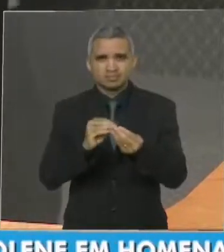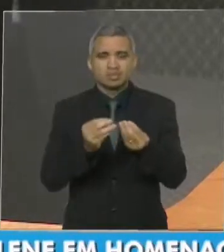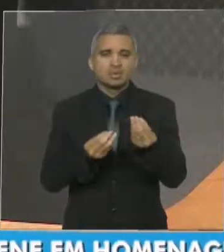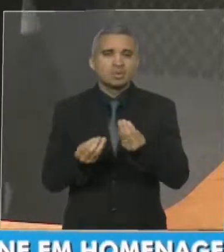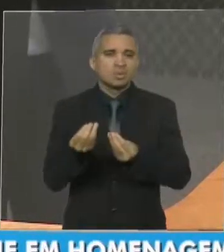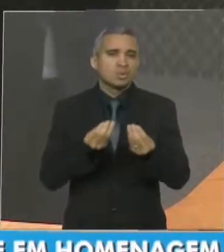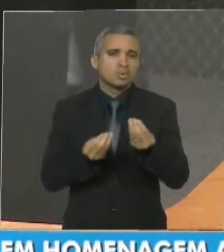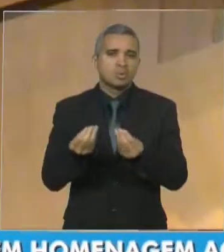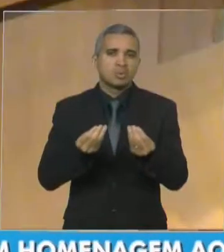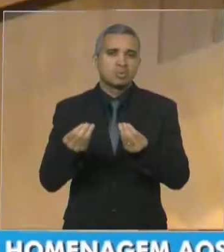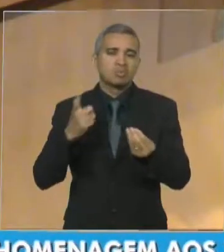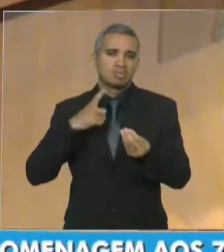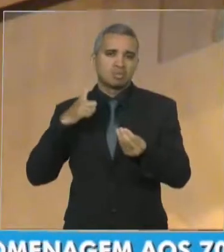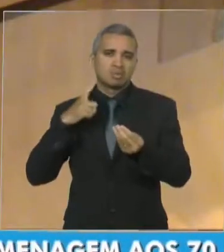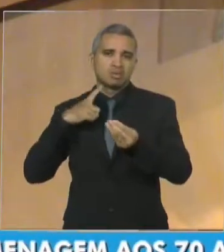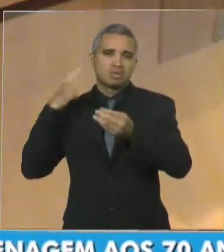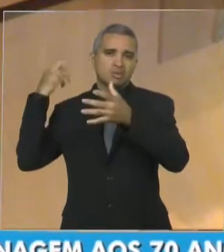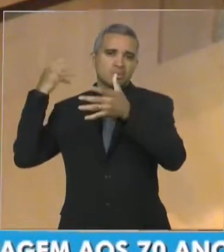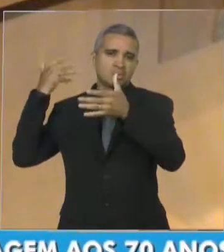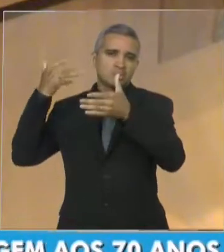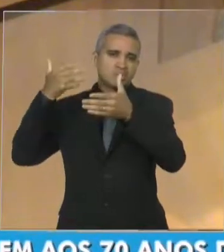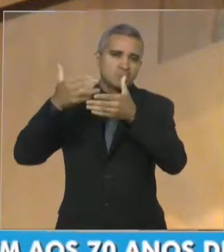sido a trajetória de Israel.